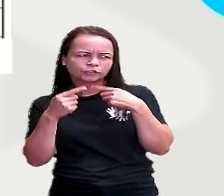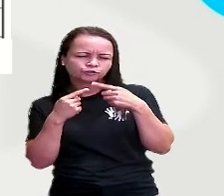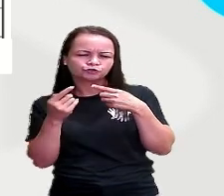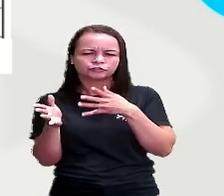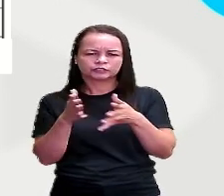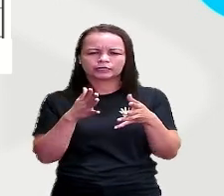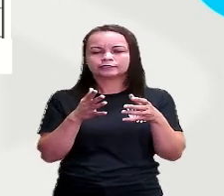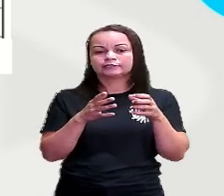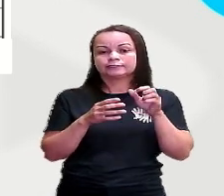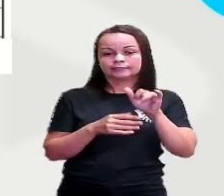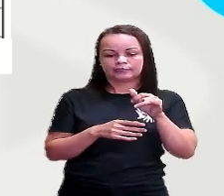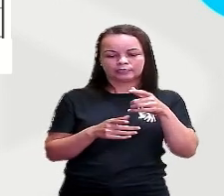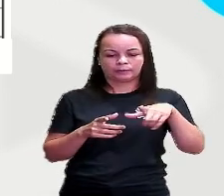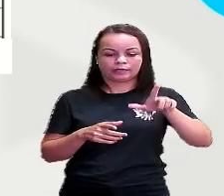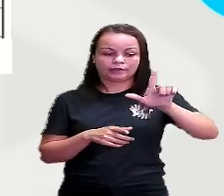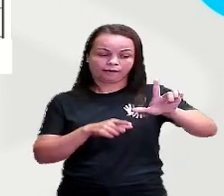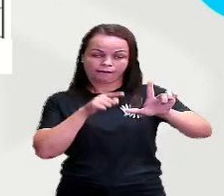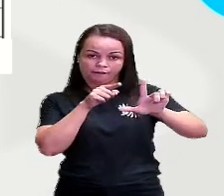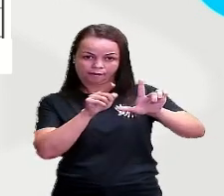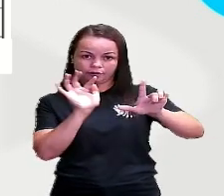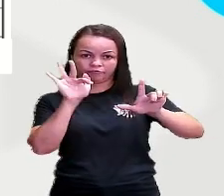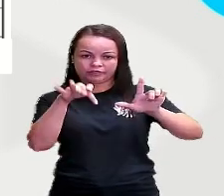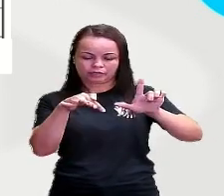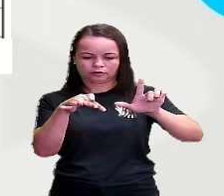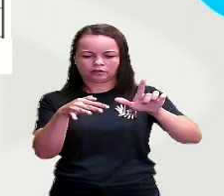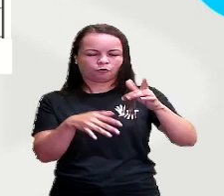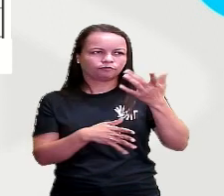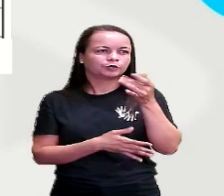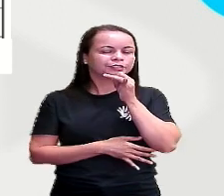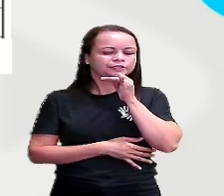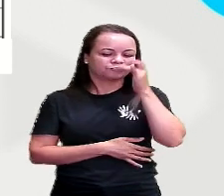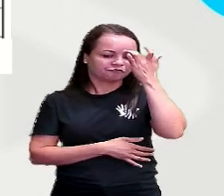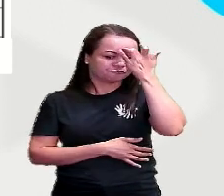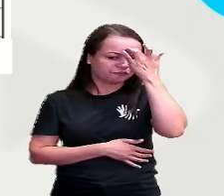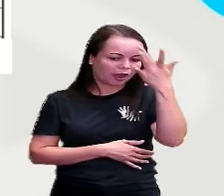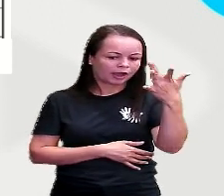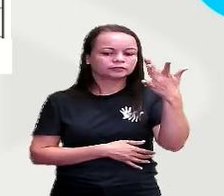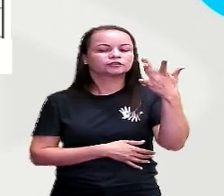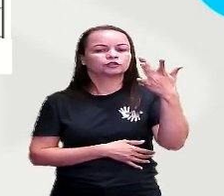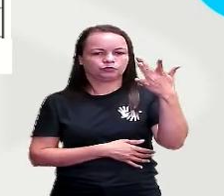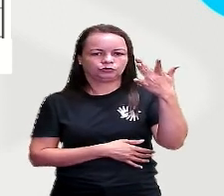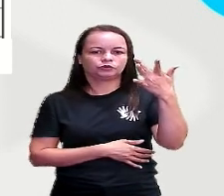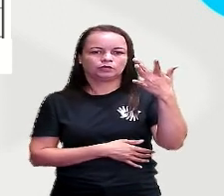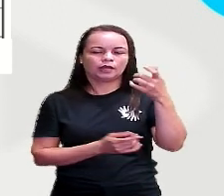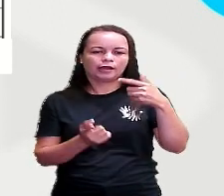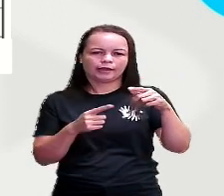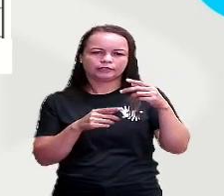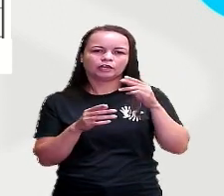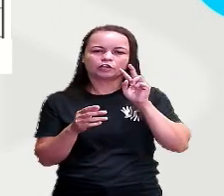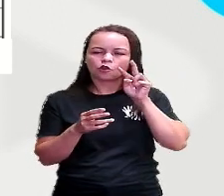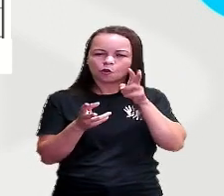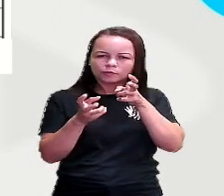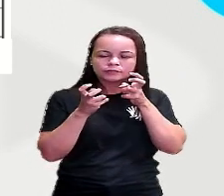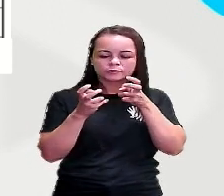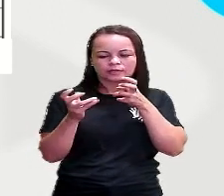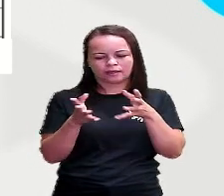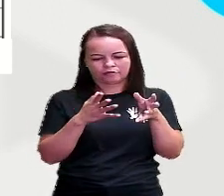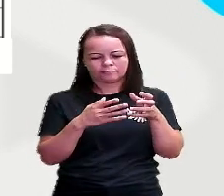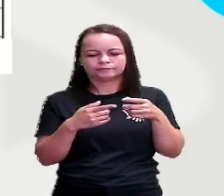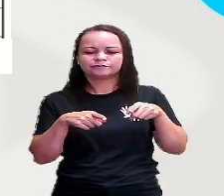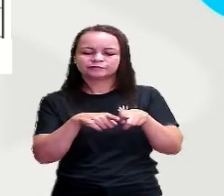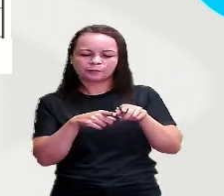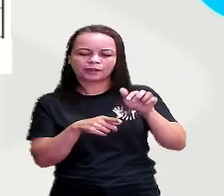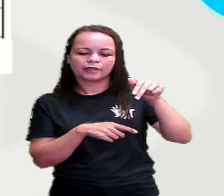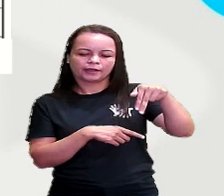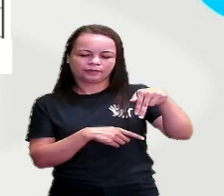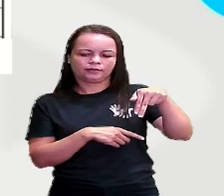ela terminar em L, ó, vai ser. Então, fácil, terminou em L. Vou lá e acentuo. Terminou em N, também,